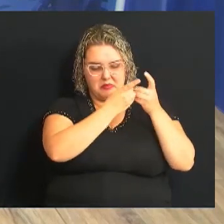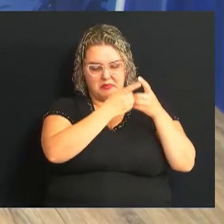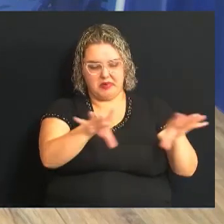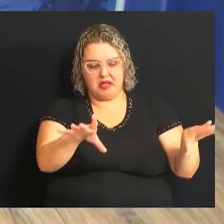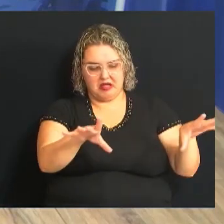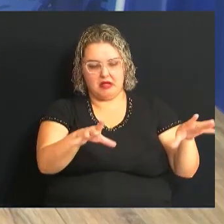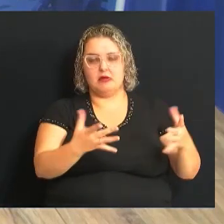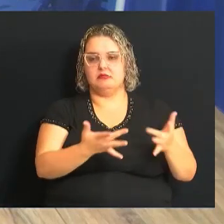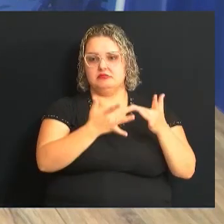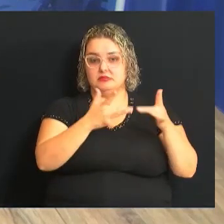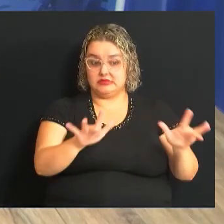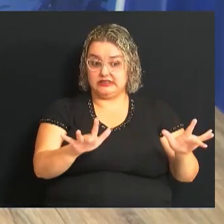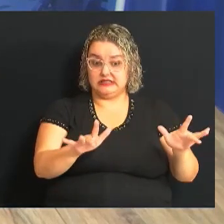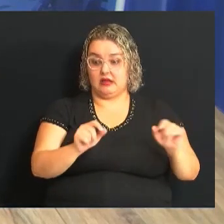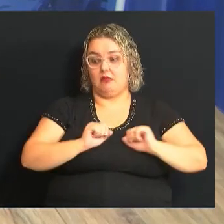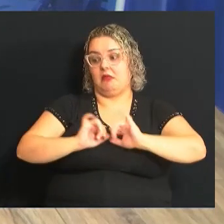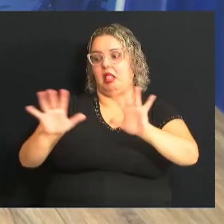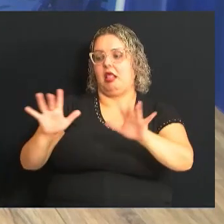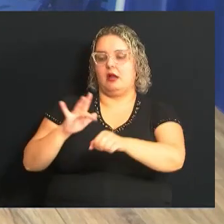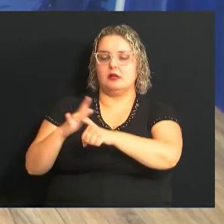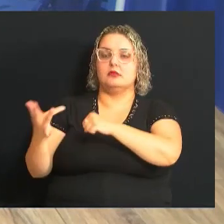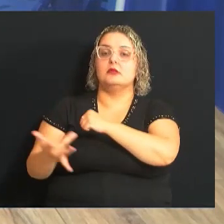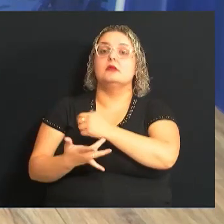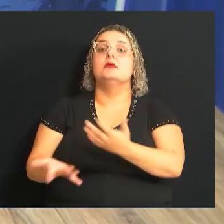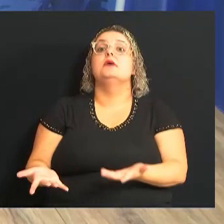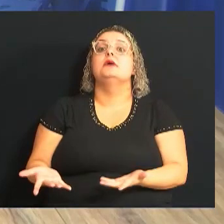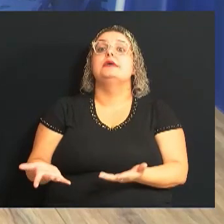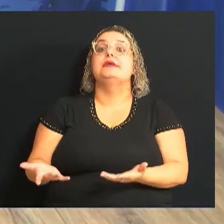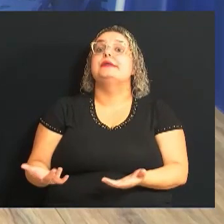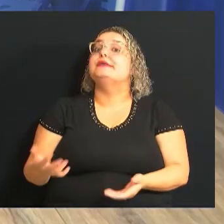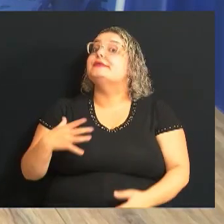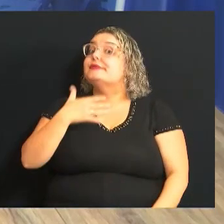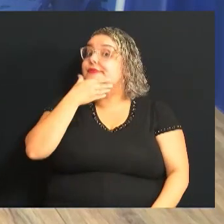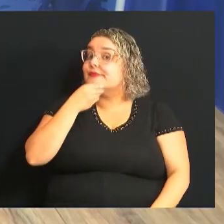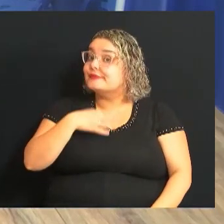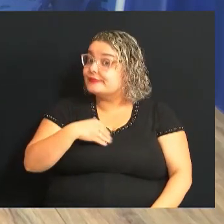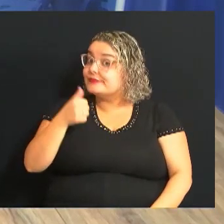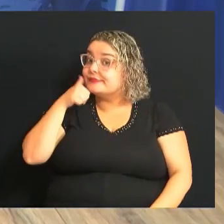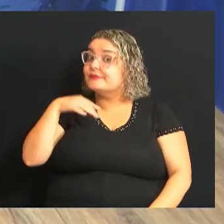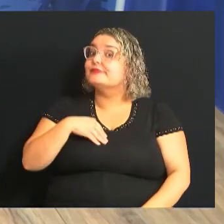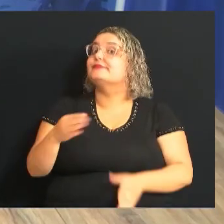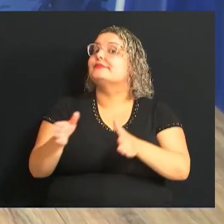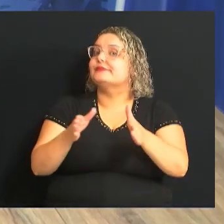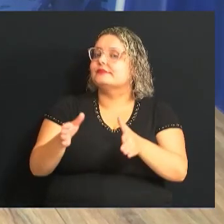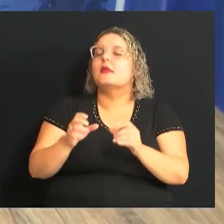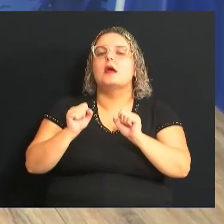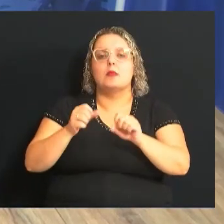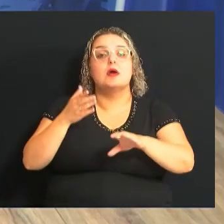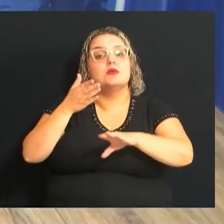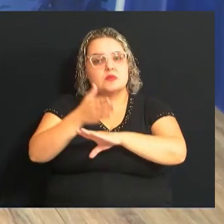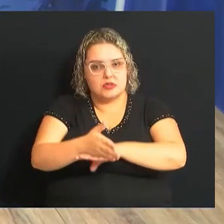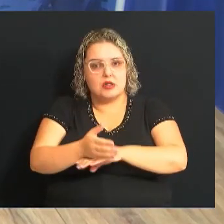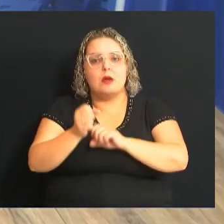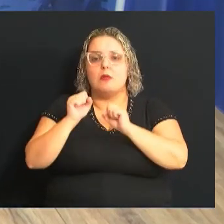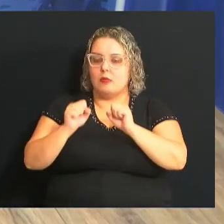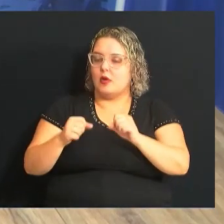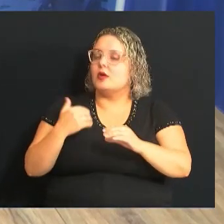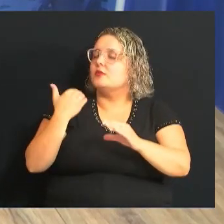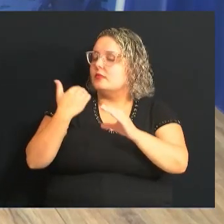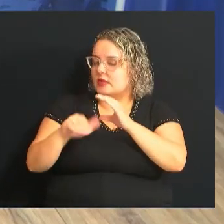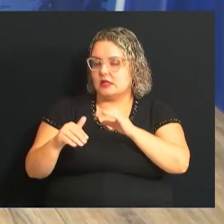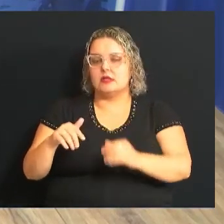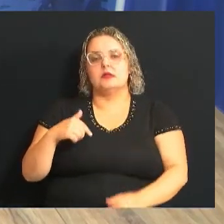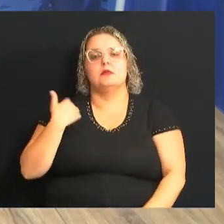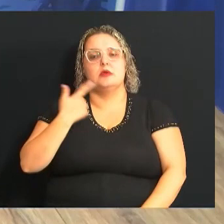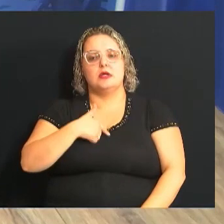às vezes até em rede social. E os filhos, como é que ficam nessas situações? Você pode participar, você pode enviar a sua mensagem através